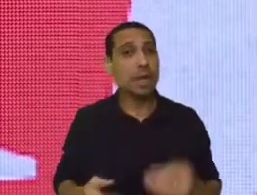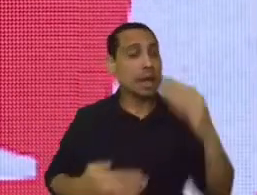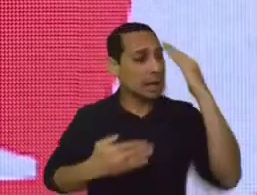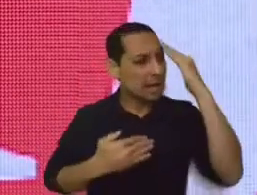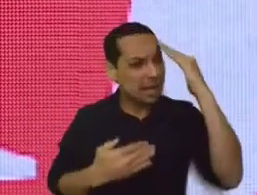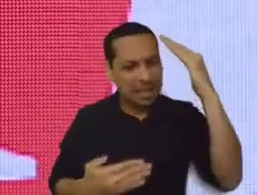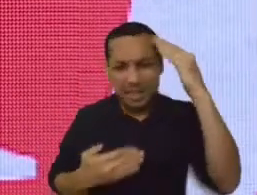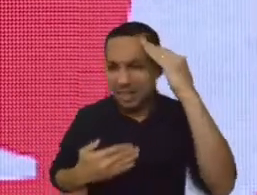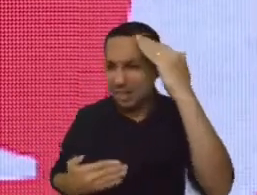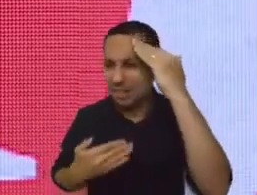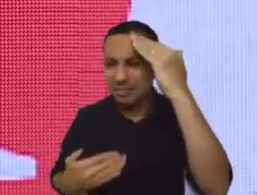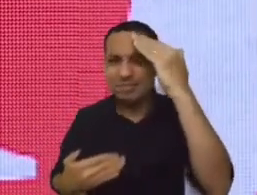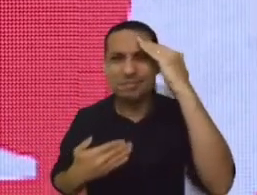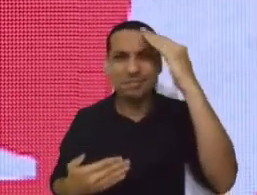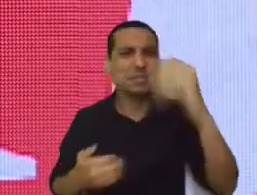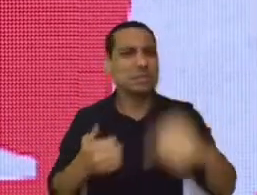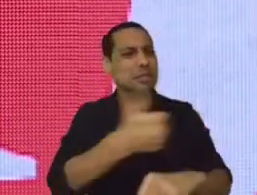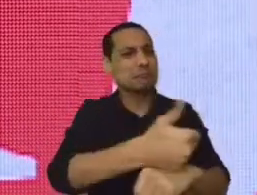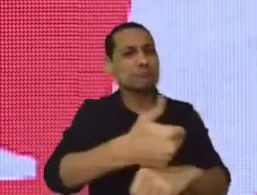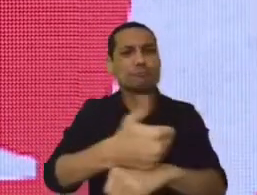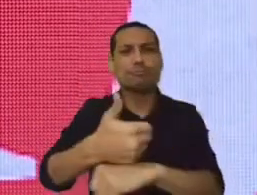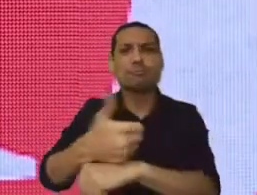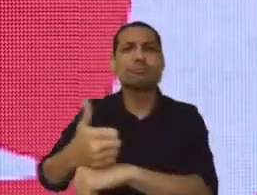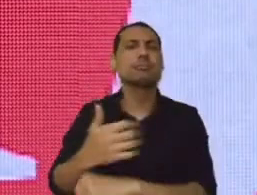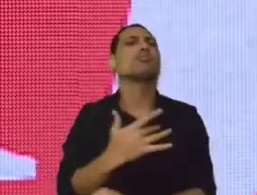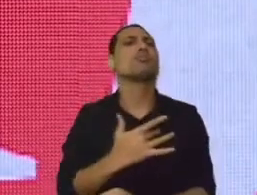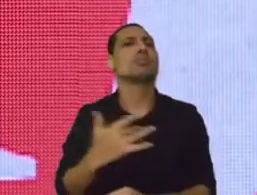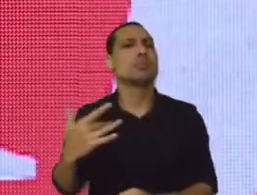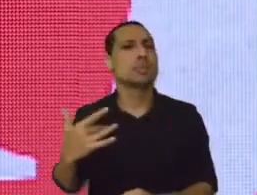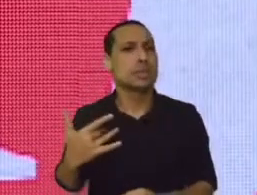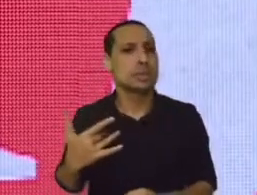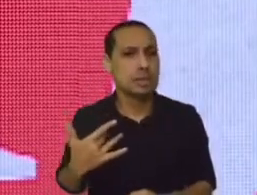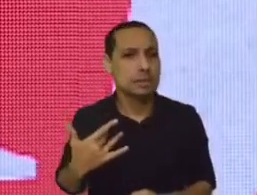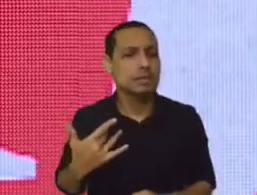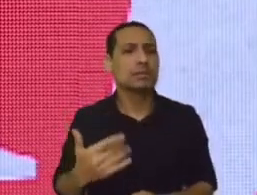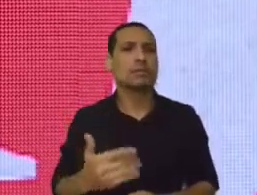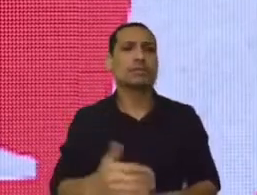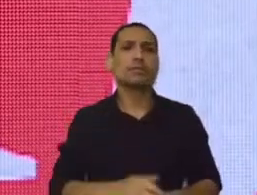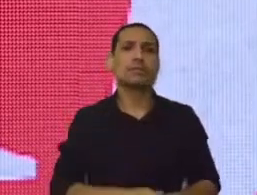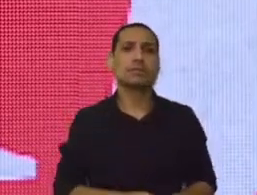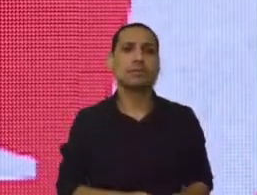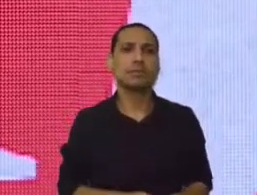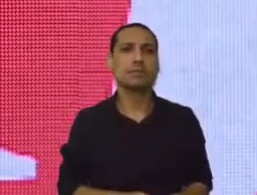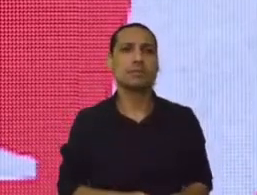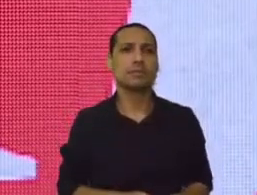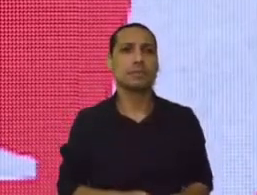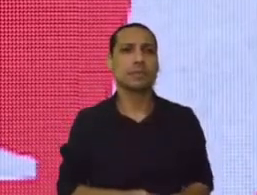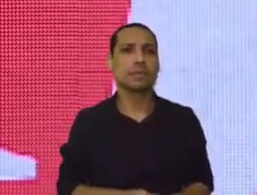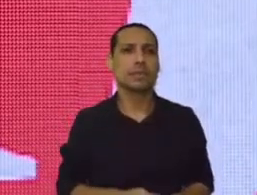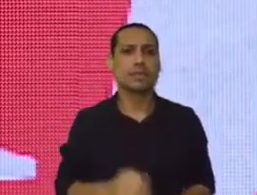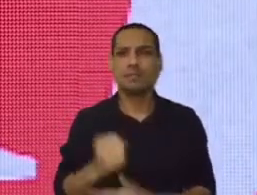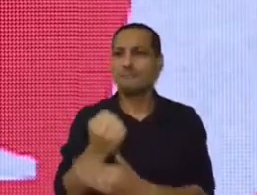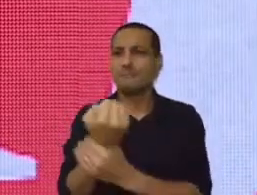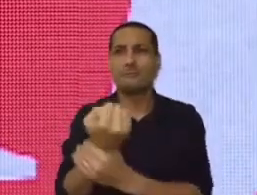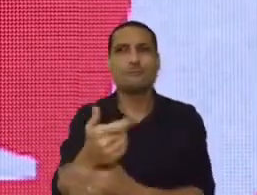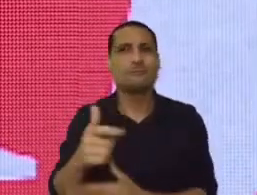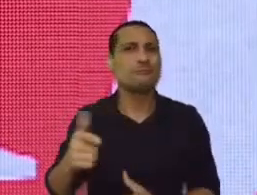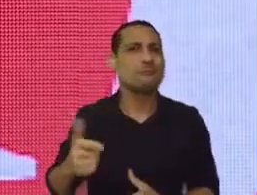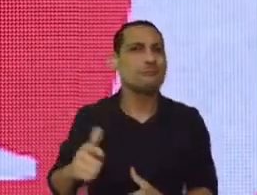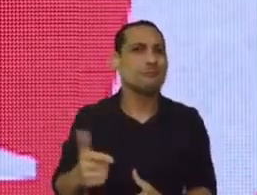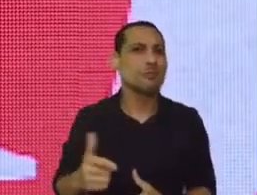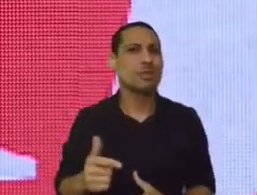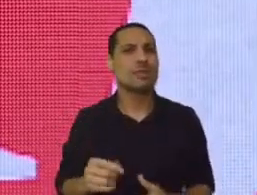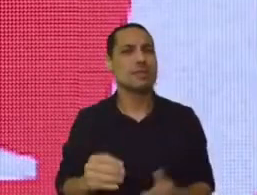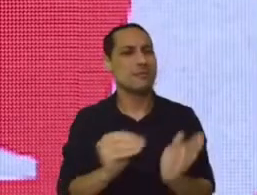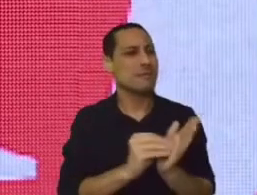nossos profissionais da saúde, que, mesmo com toda sorte de dificuldade, sem equipamento de segurança, sem tudo, né, com seu compromisso com a